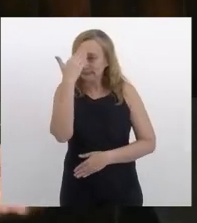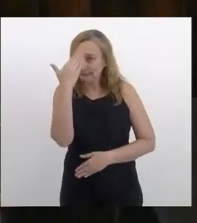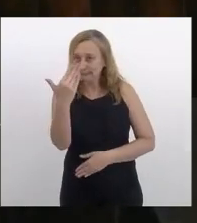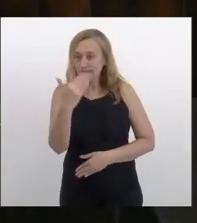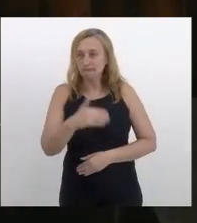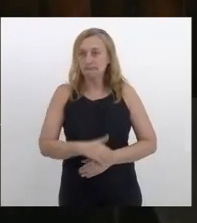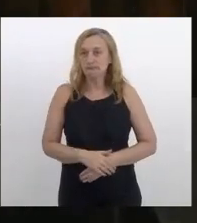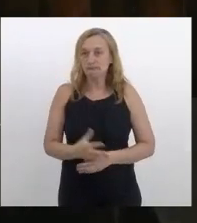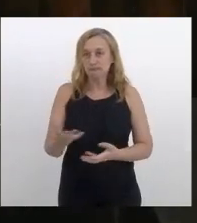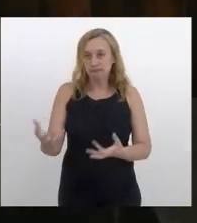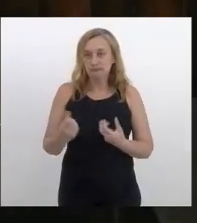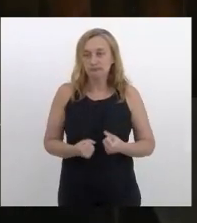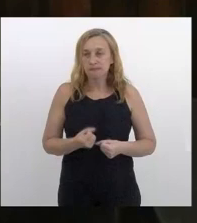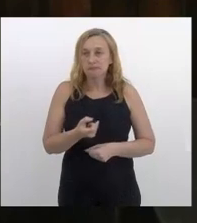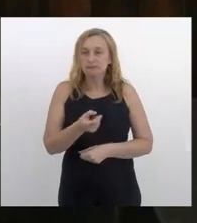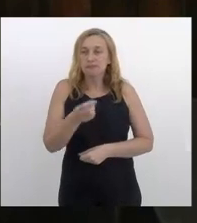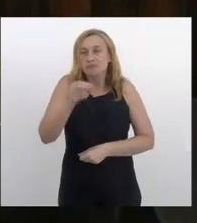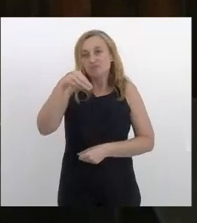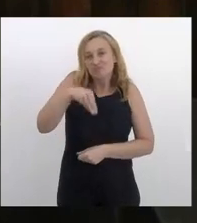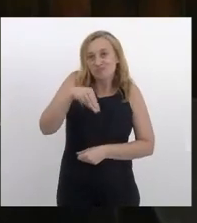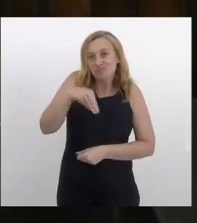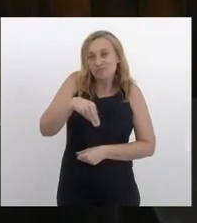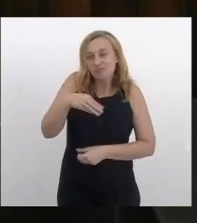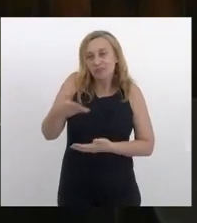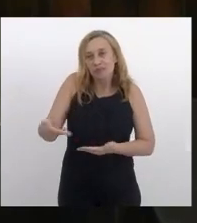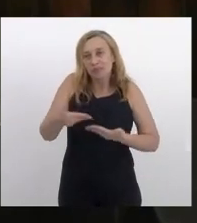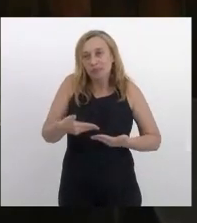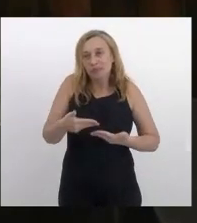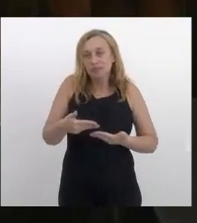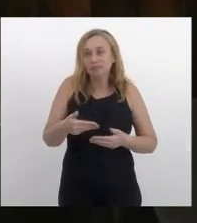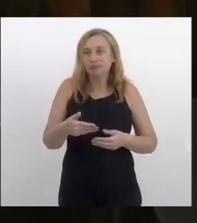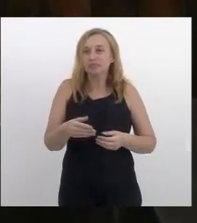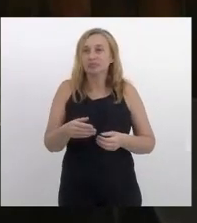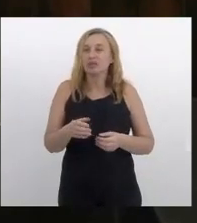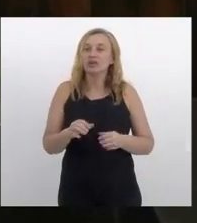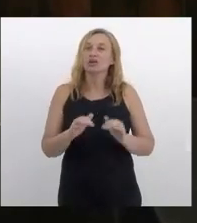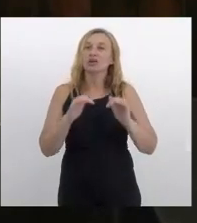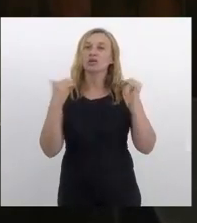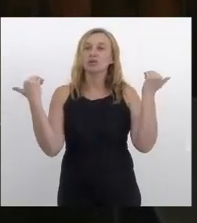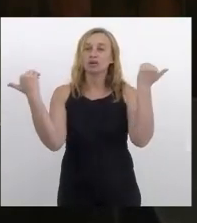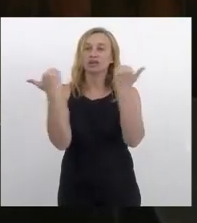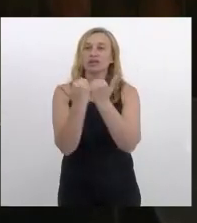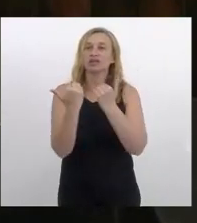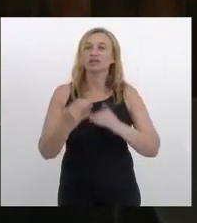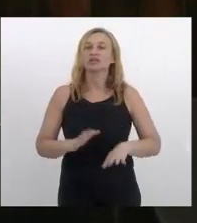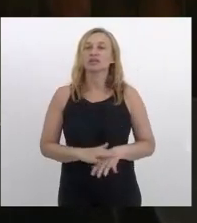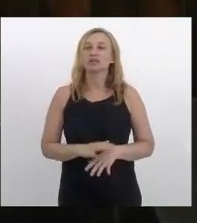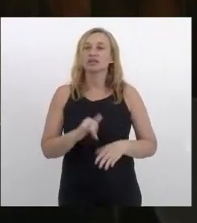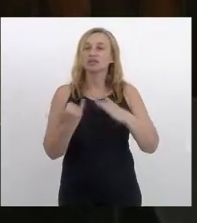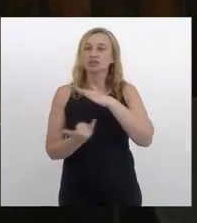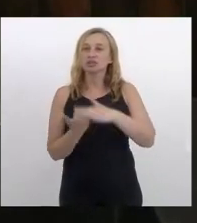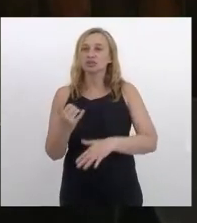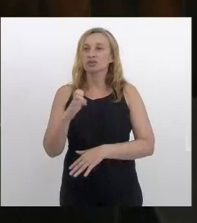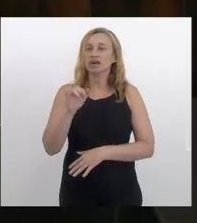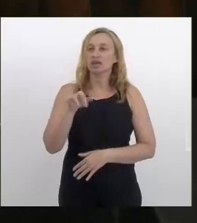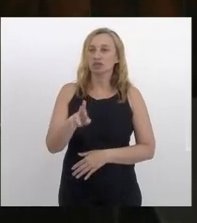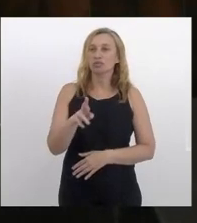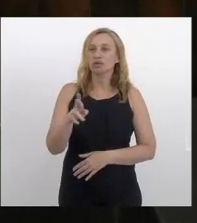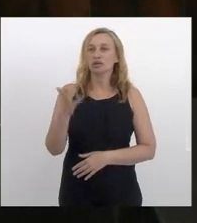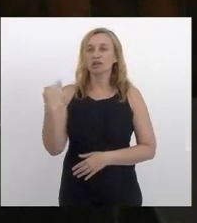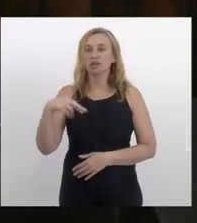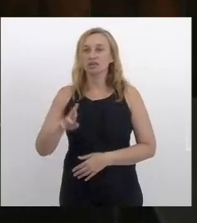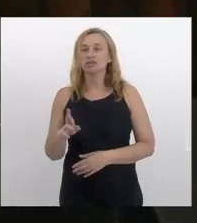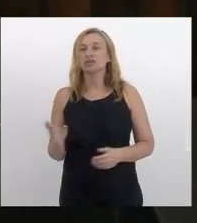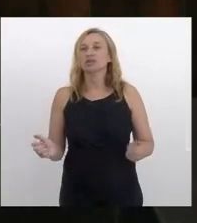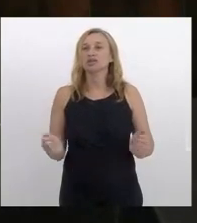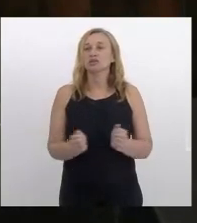Obrigado por ter aceito há poucos minutos o convite. Durante o congresso, será o Instituto Expo Religião e